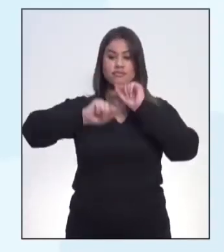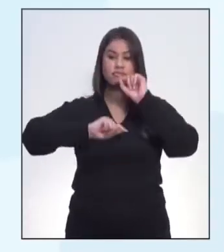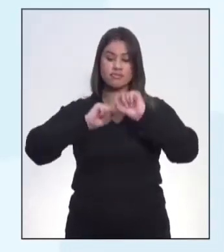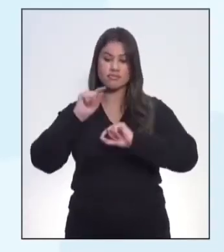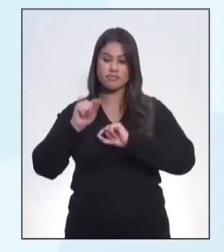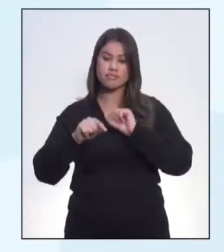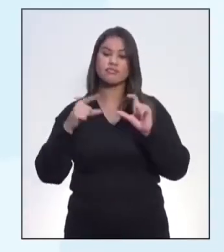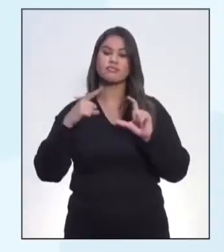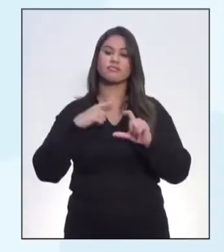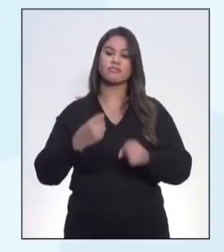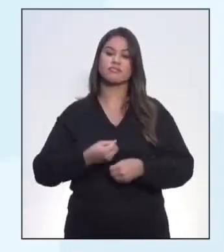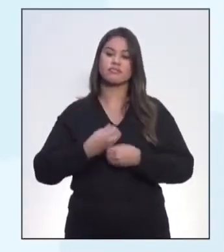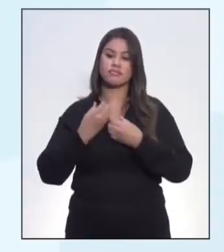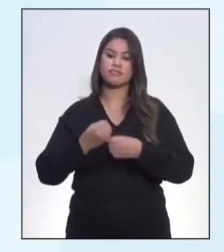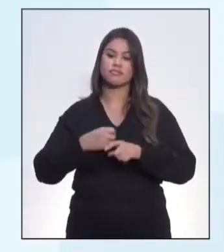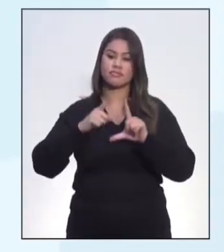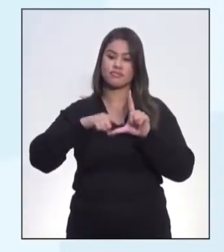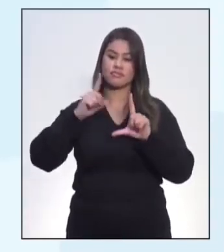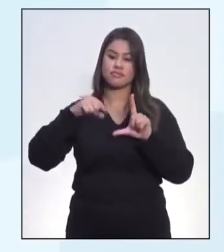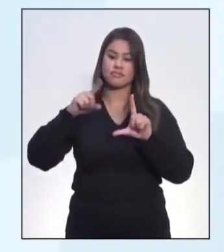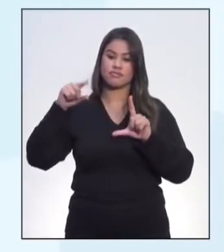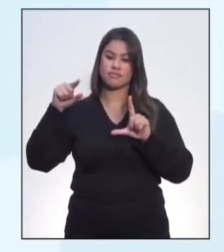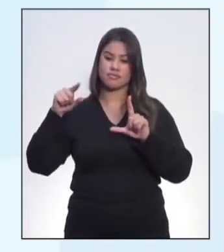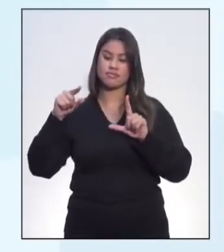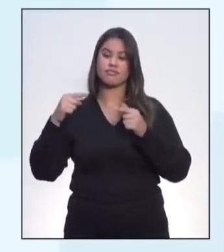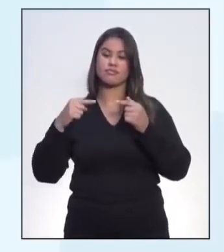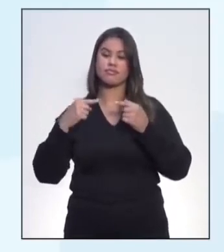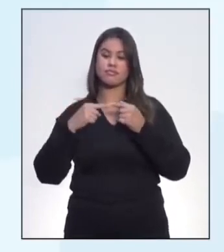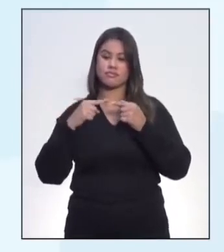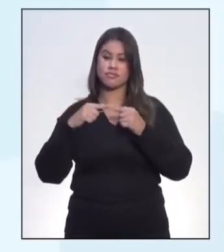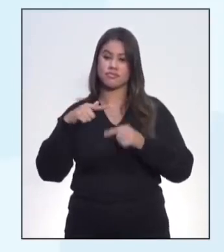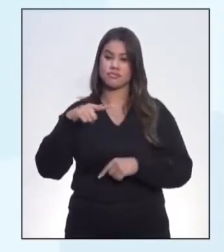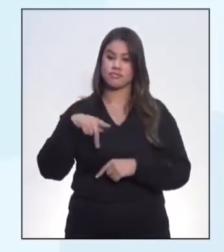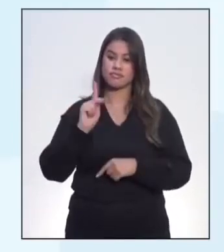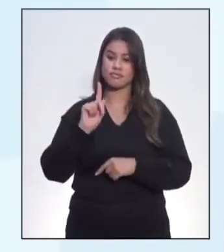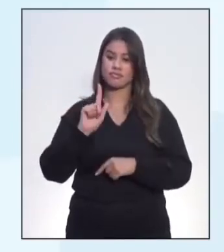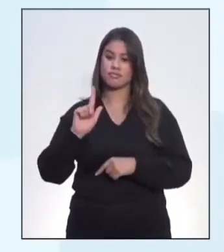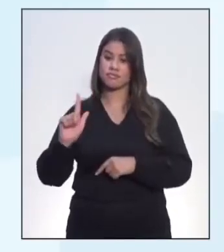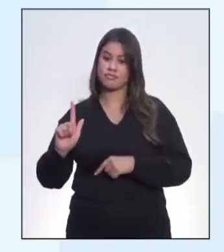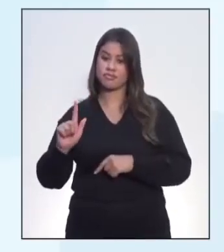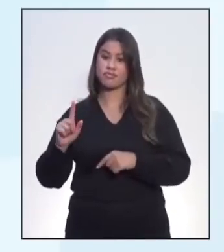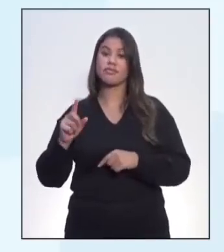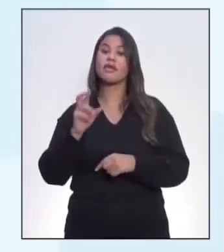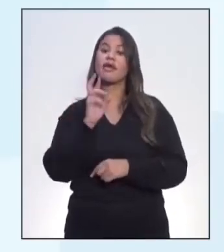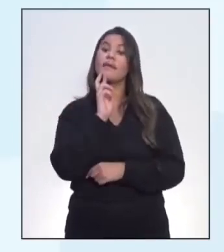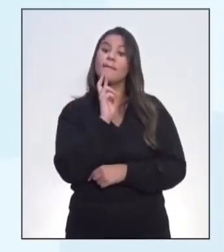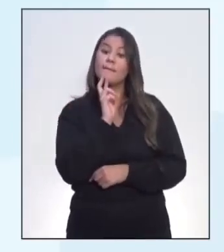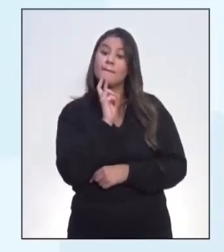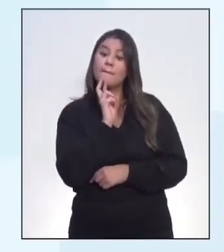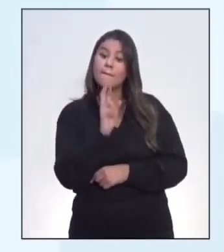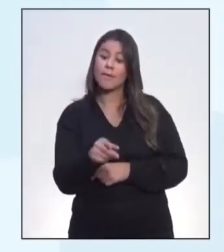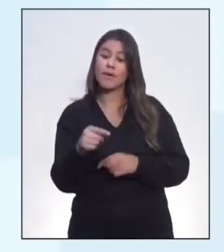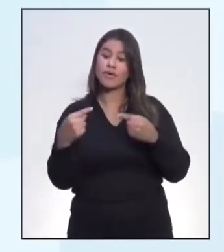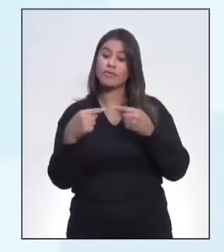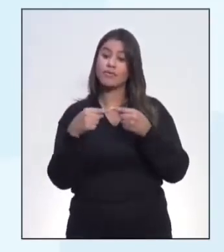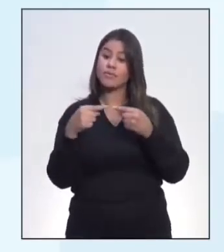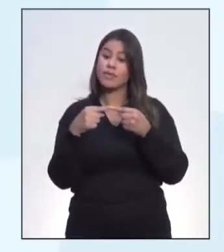lá no nosso infográfico está em quilograma. Isso. E a resposta precisa estar